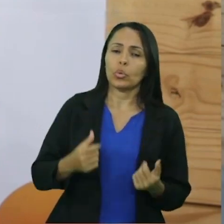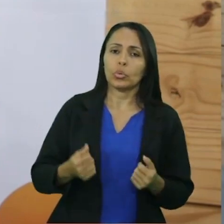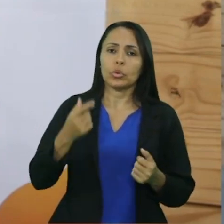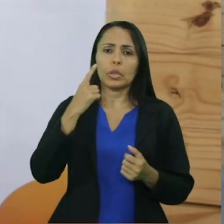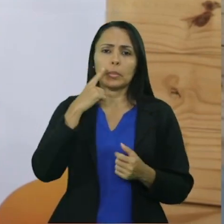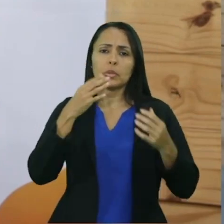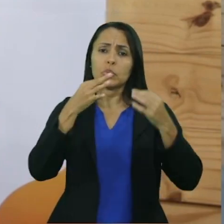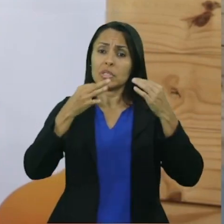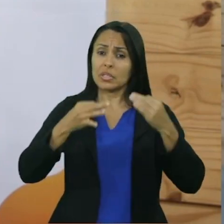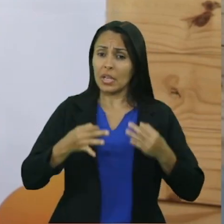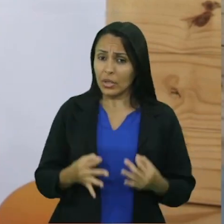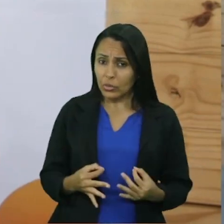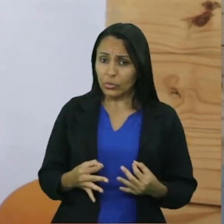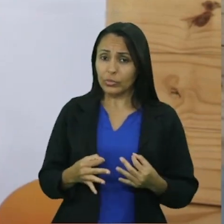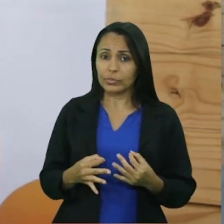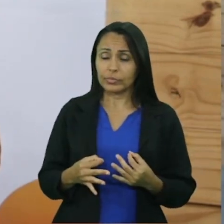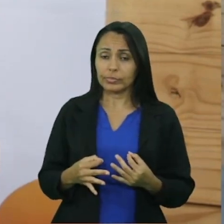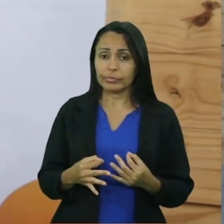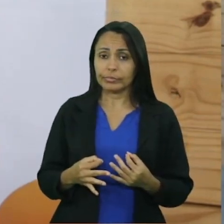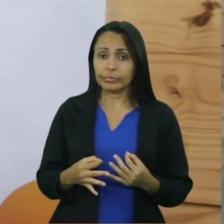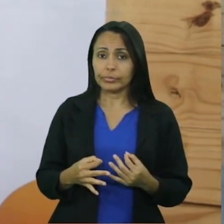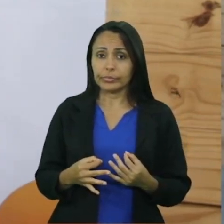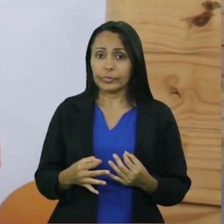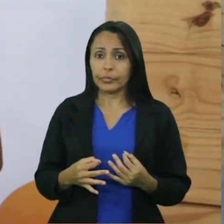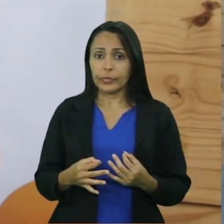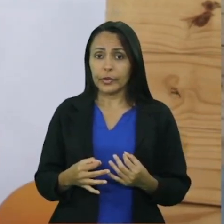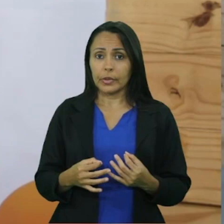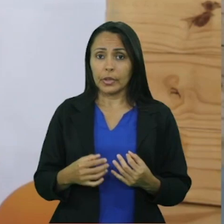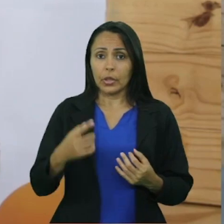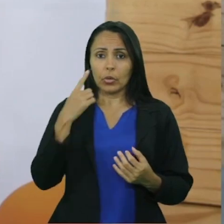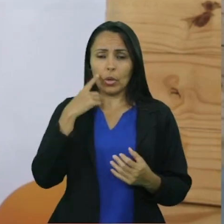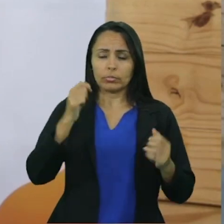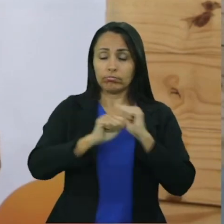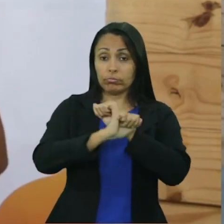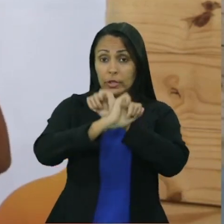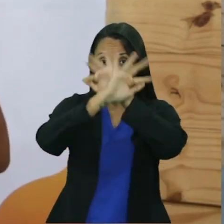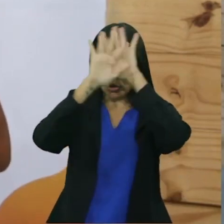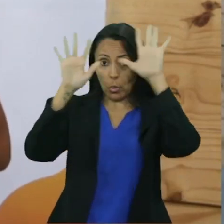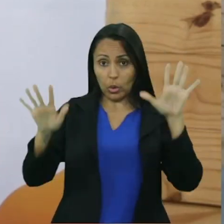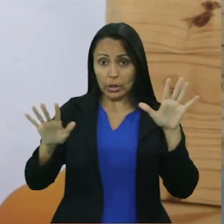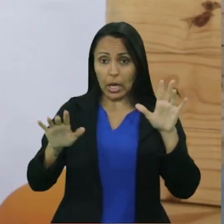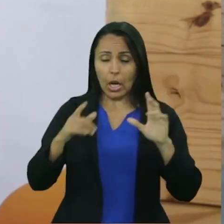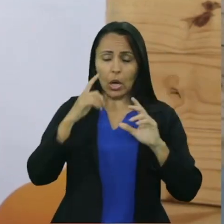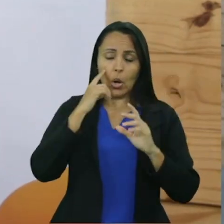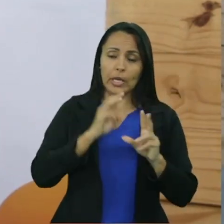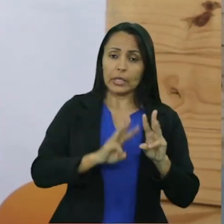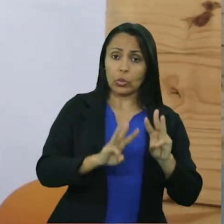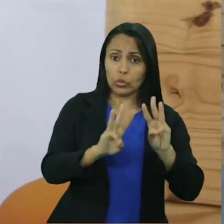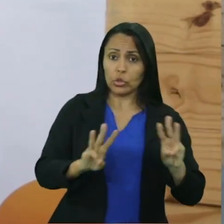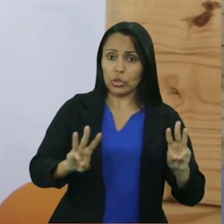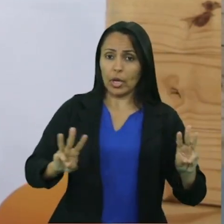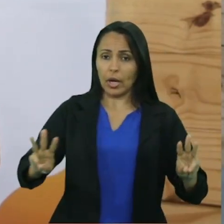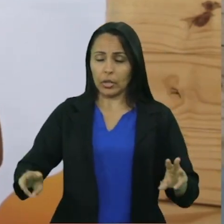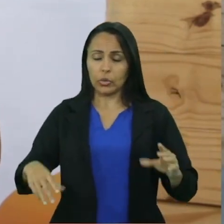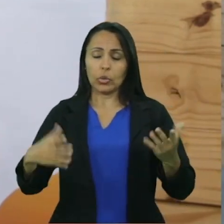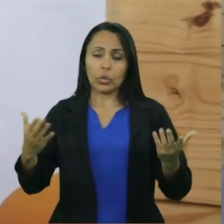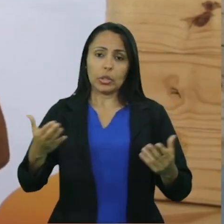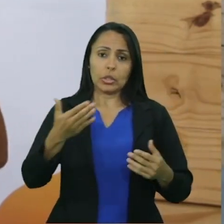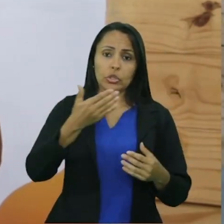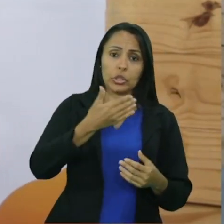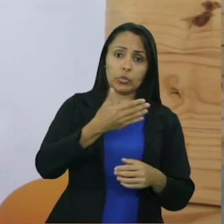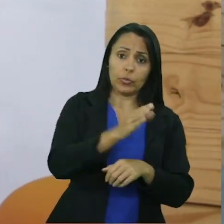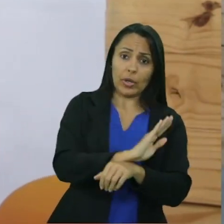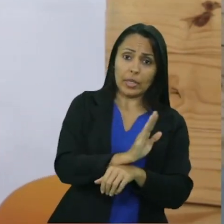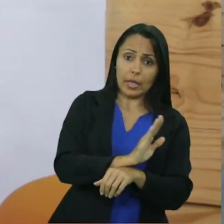devidamente com acesso transparente nos portais de transparência, tanto a nível estadual como a nível federal,